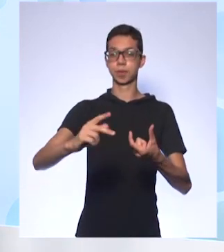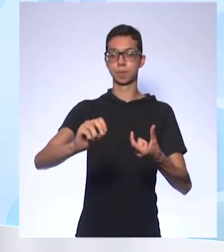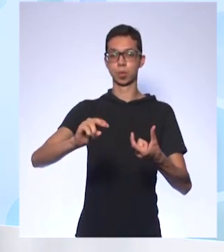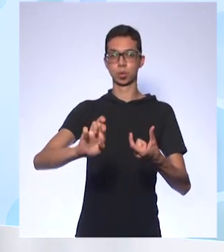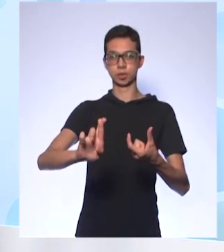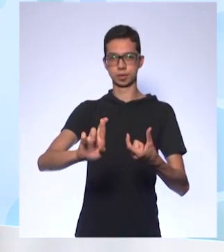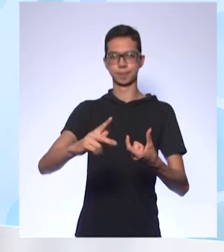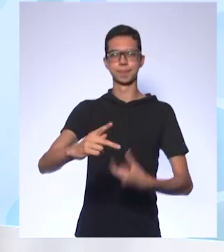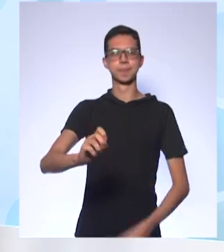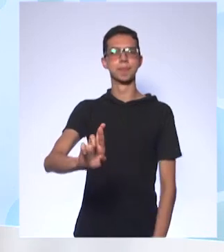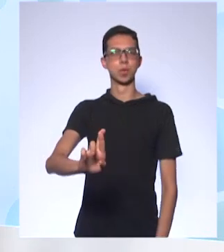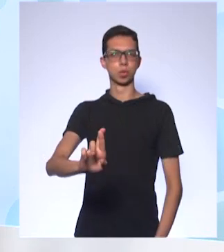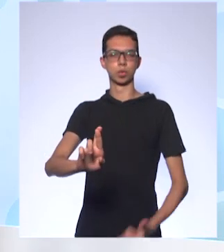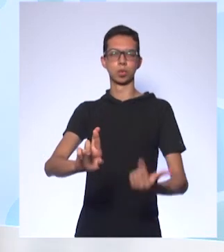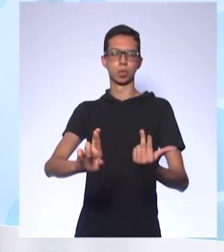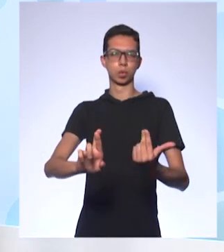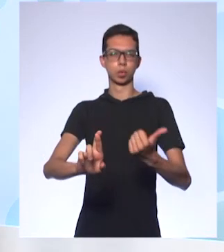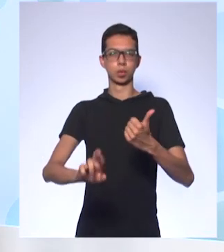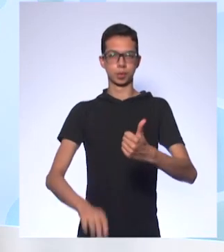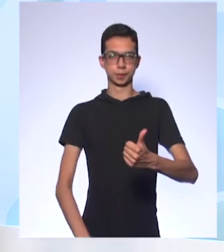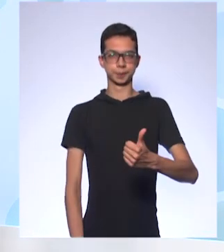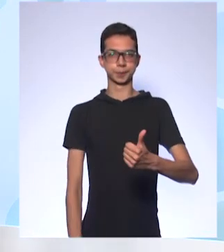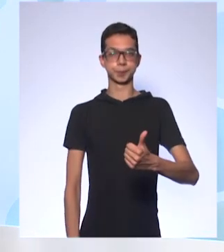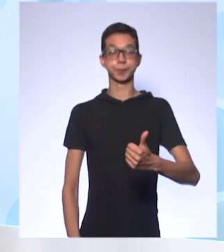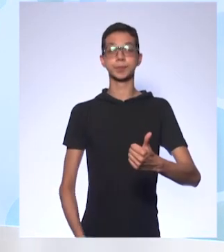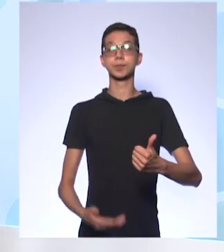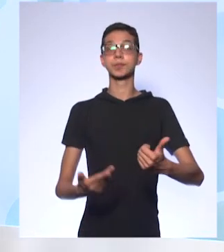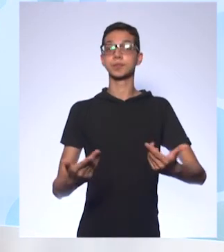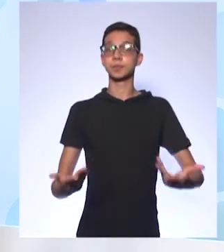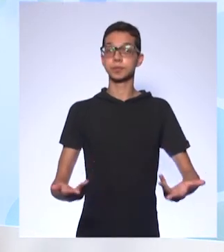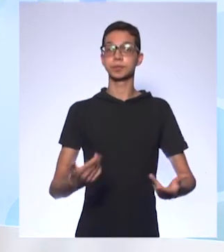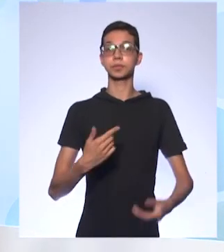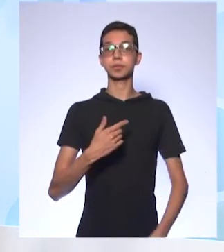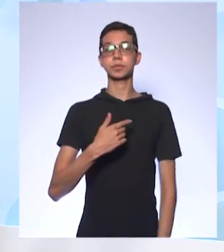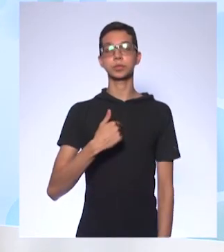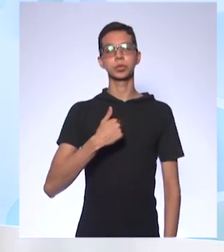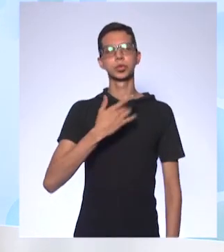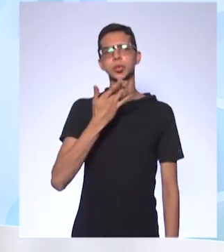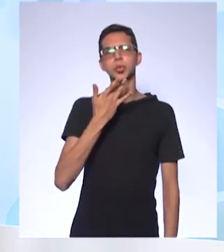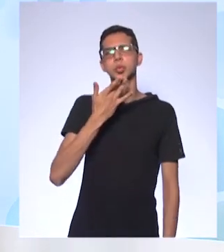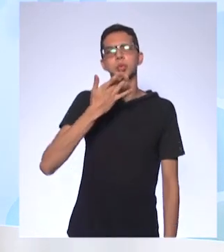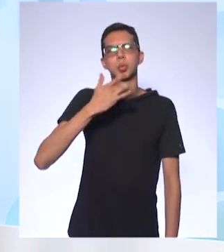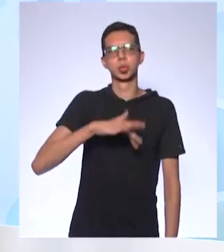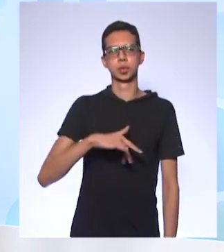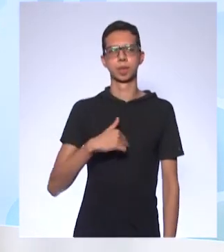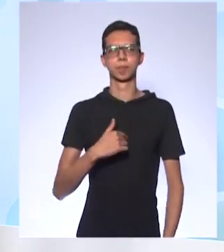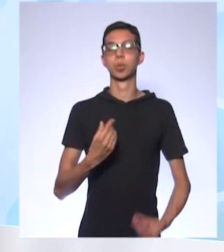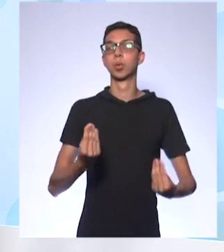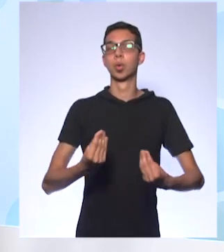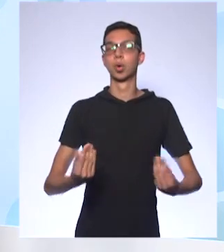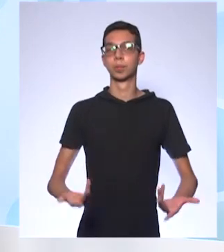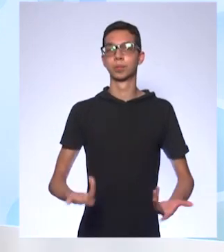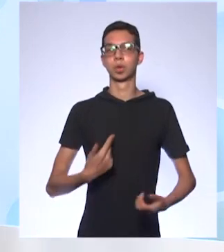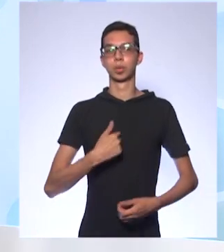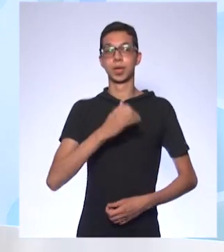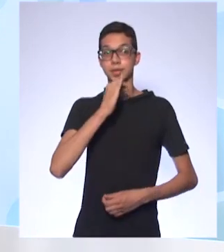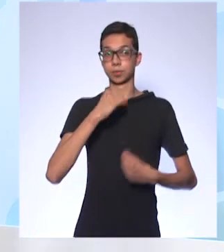a gente usa poner. Então, no supe que ponerme, eu não soube o que colocar de roupa,